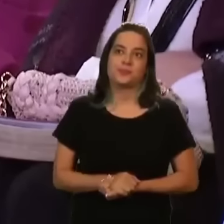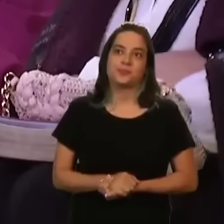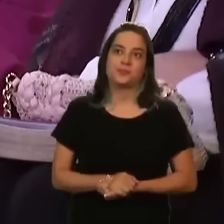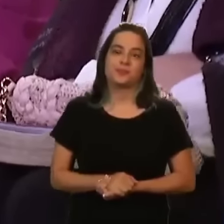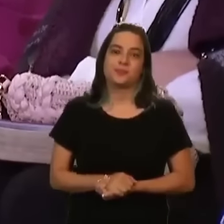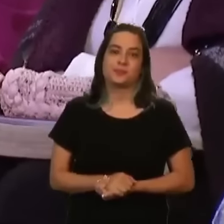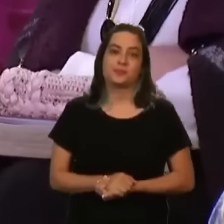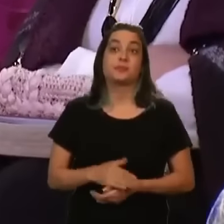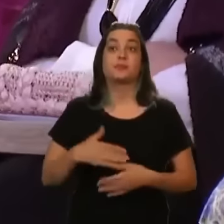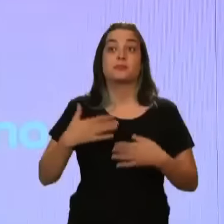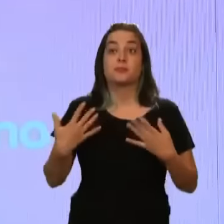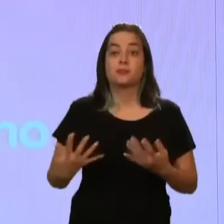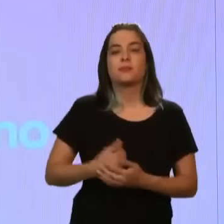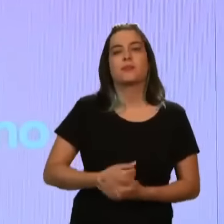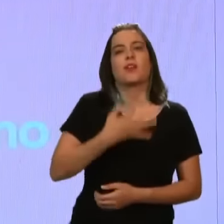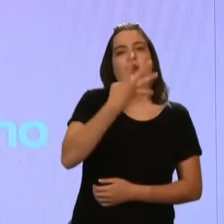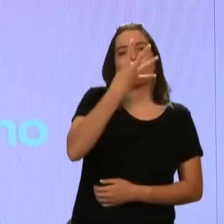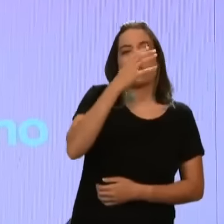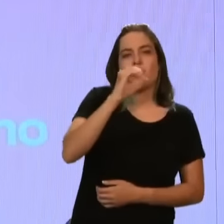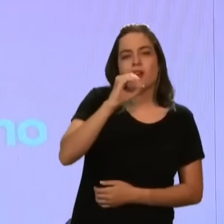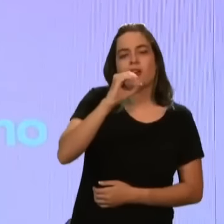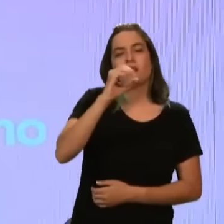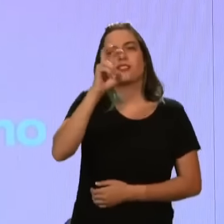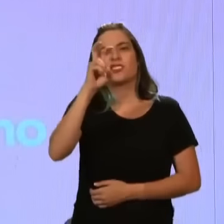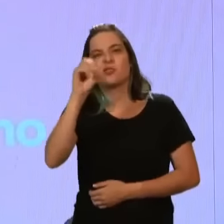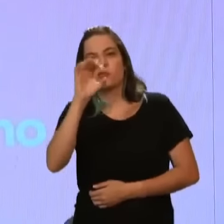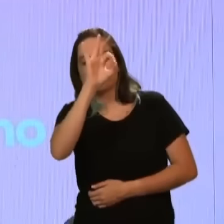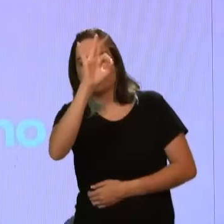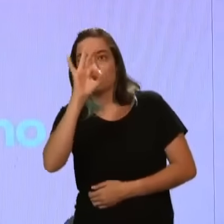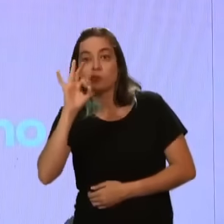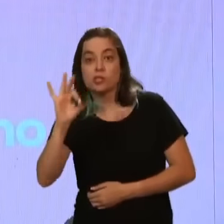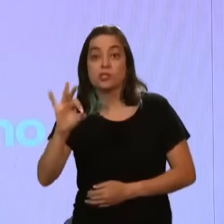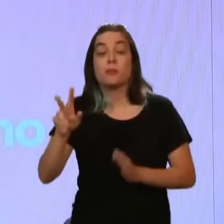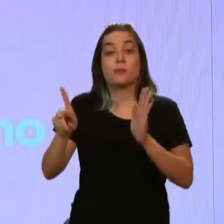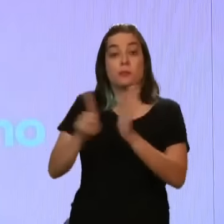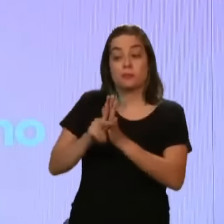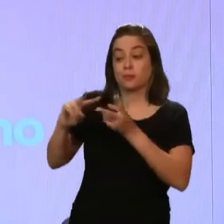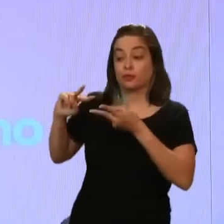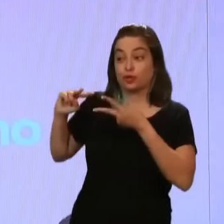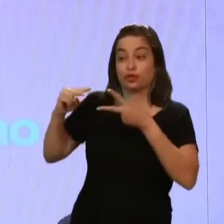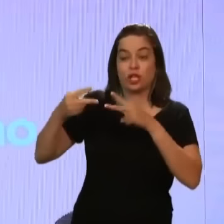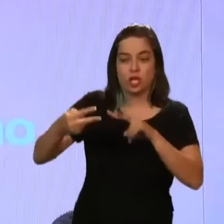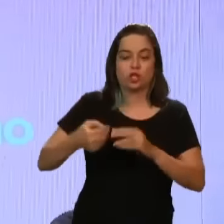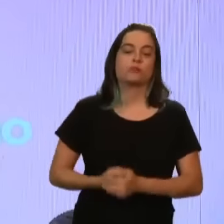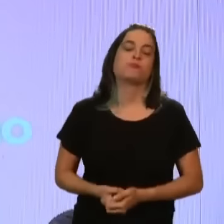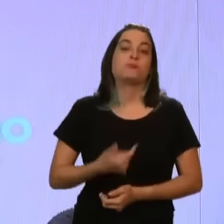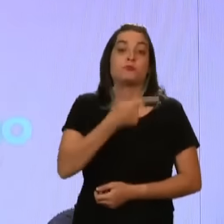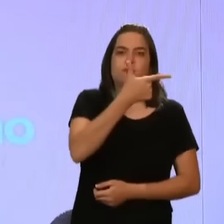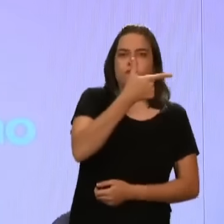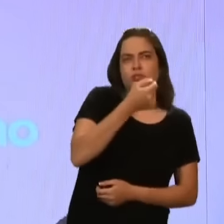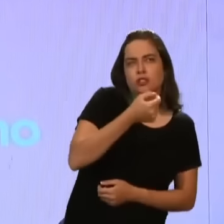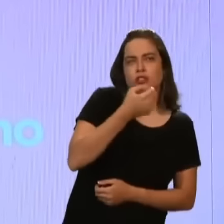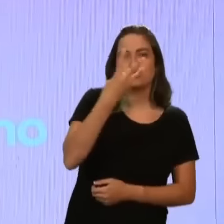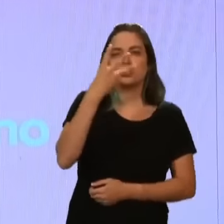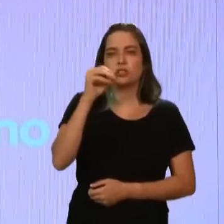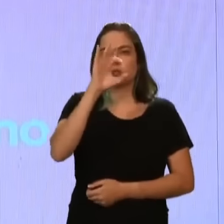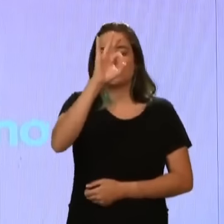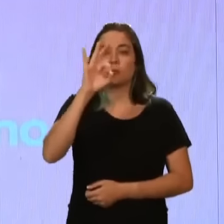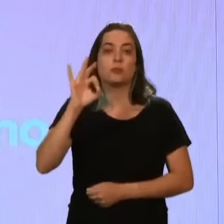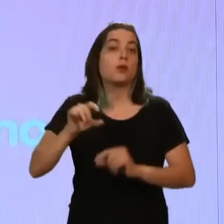Então, 40 a 50% vem dos genes. 20 a 30% são influências